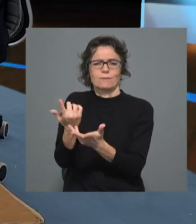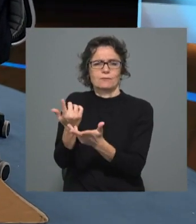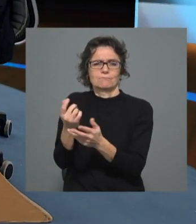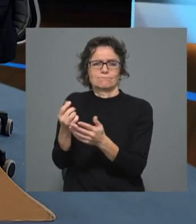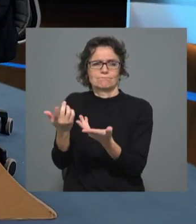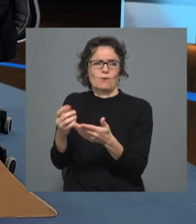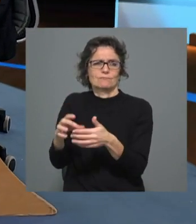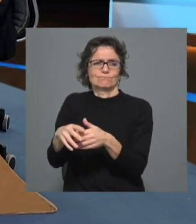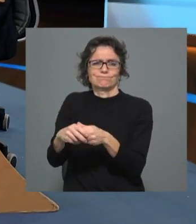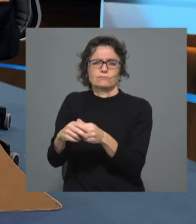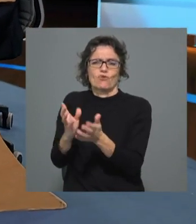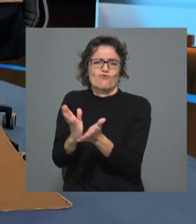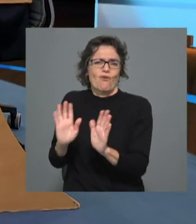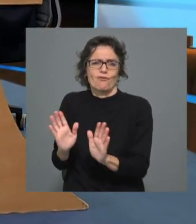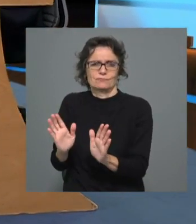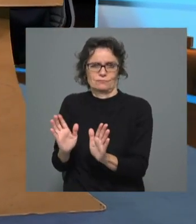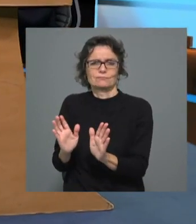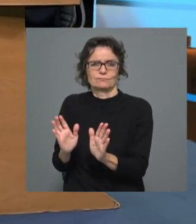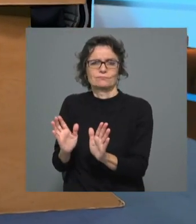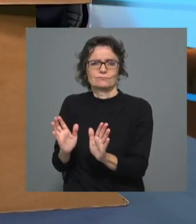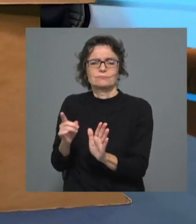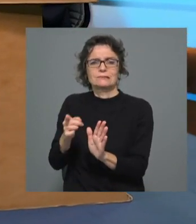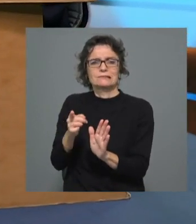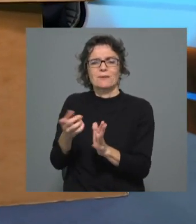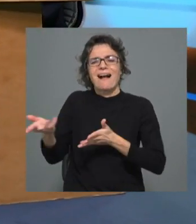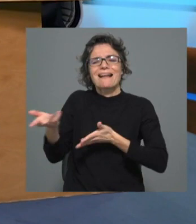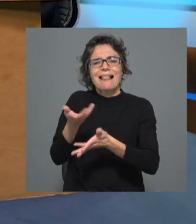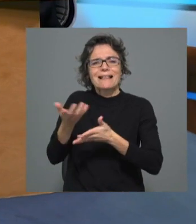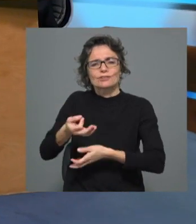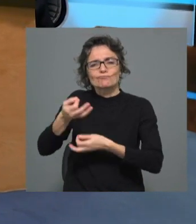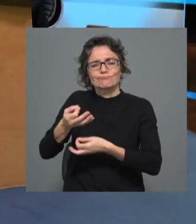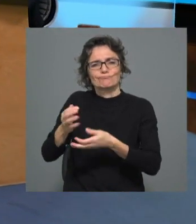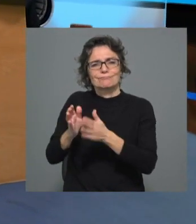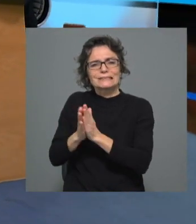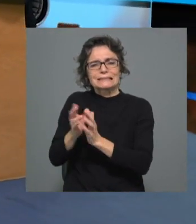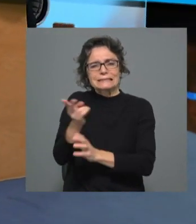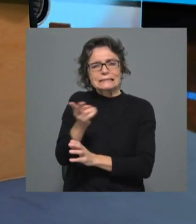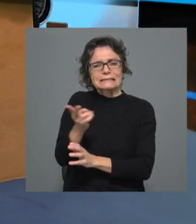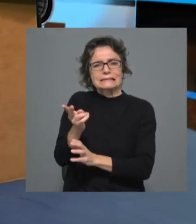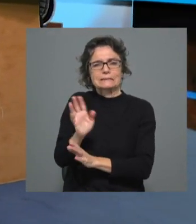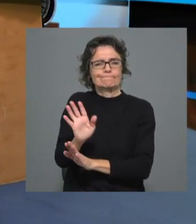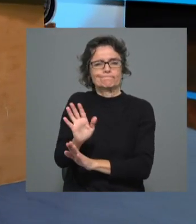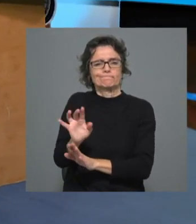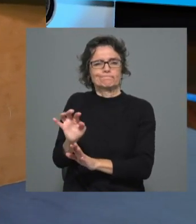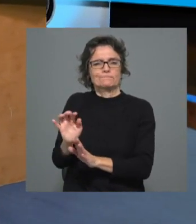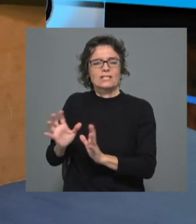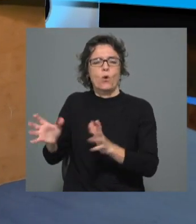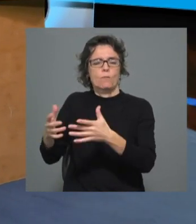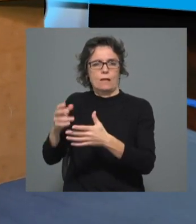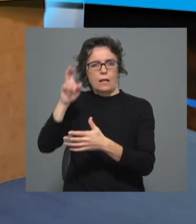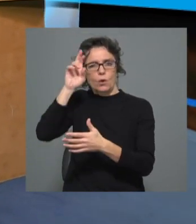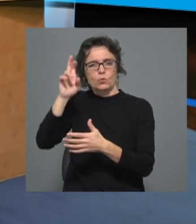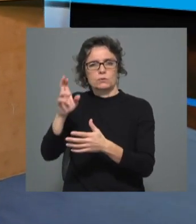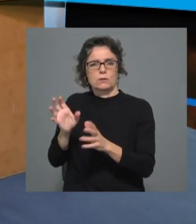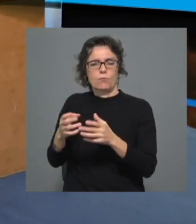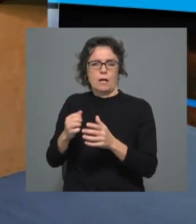mão. De resto, a relação entre as igrejas, a comunidade ortodoxa russa e a